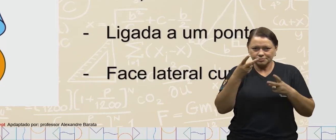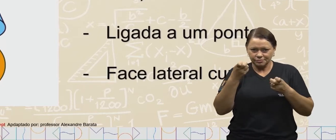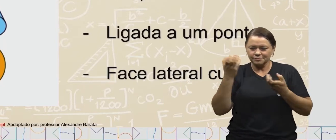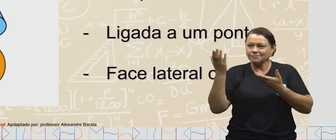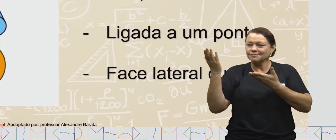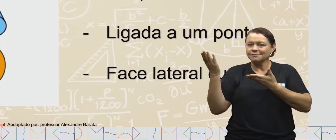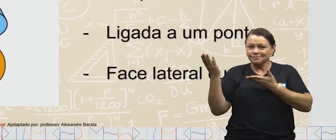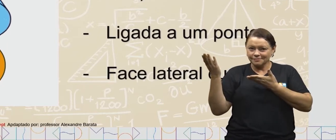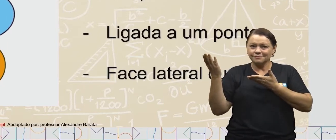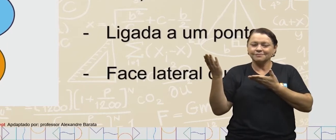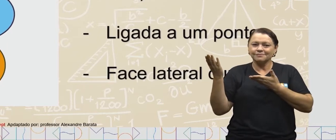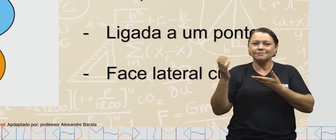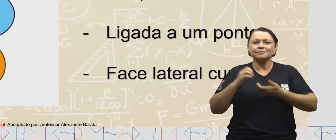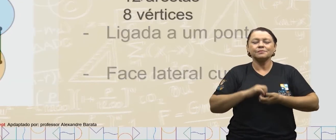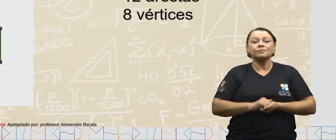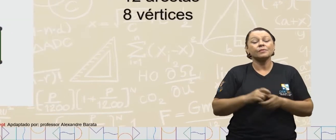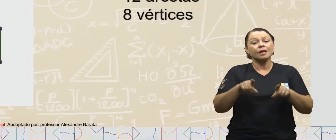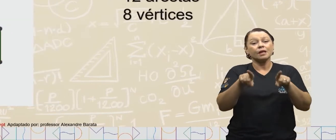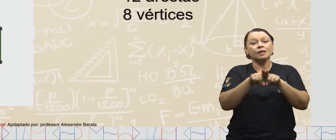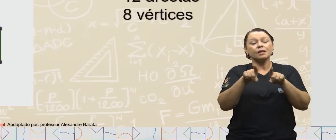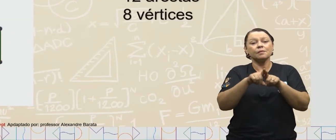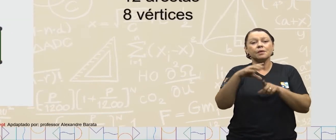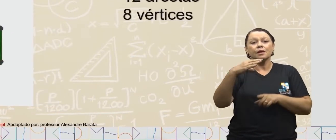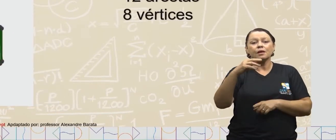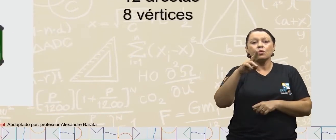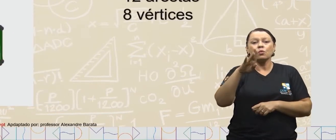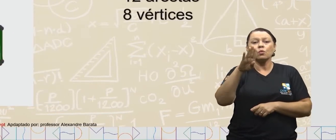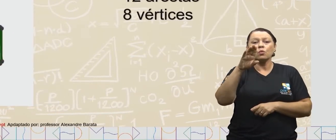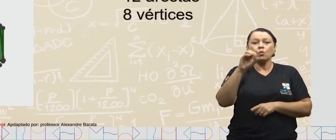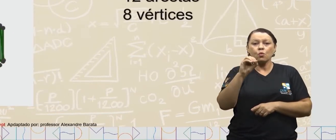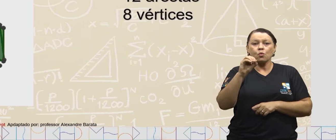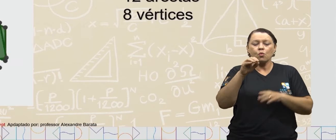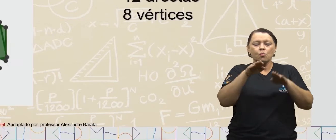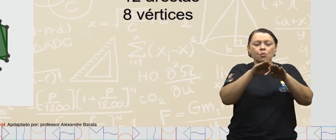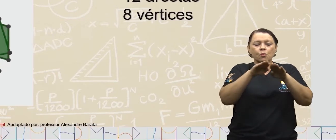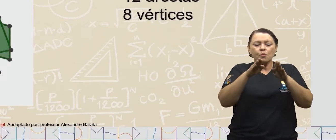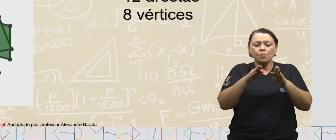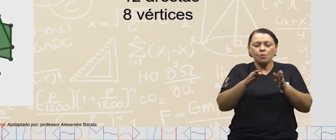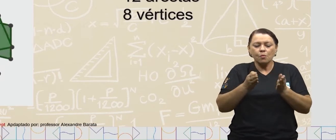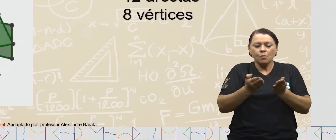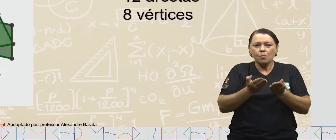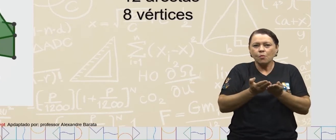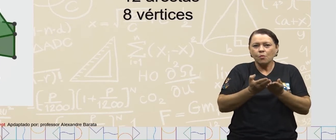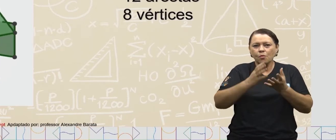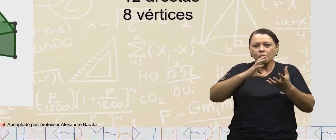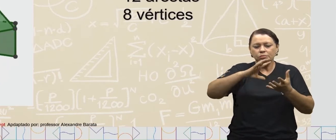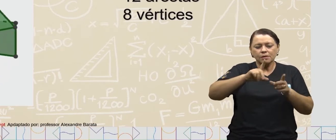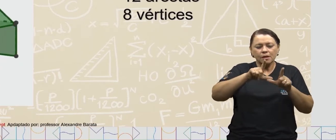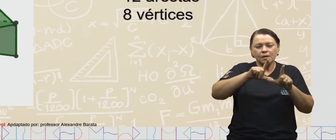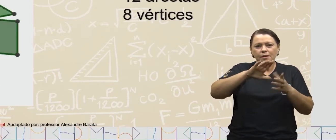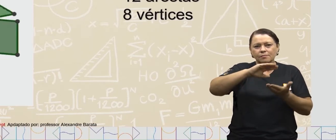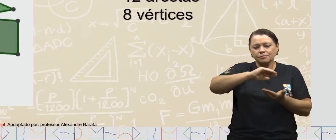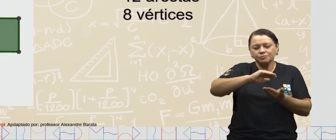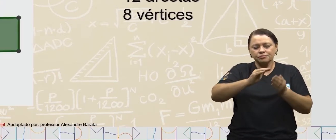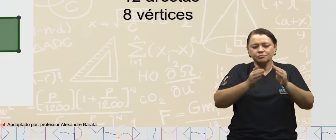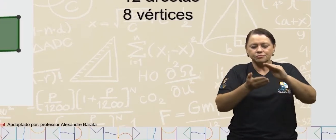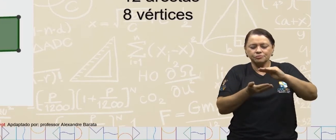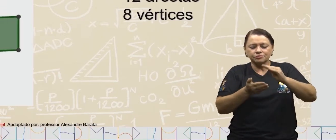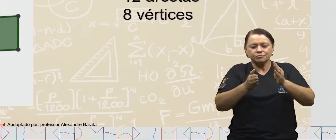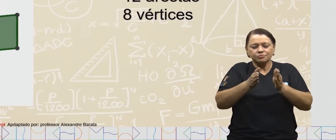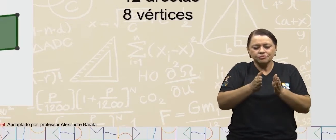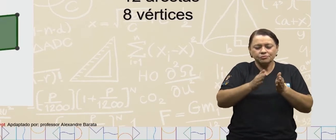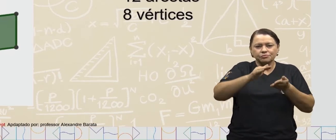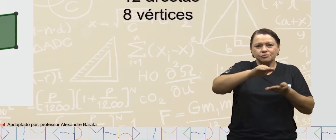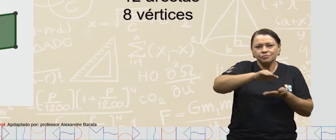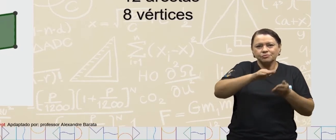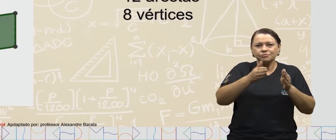Há uma curva nessa face. E aqui temos o cubo, um formato de um cubo mágico. Muito bem. O